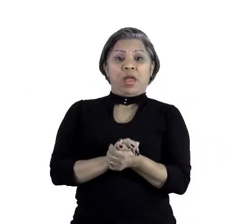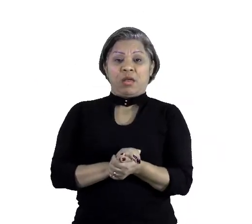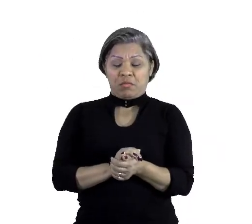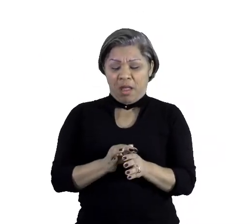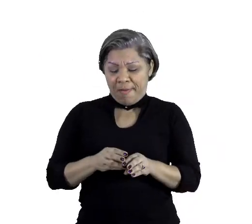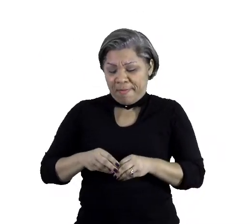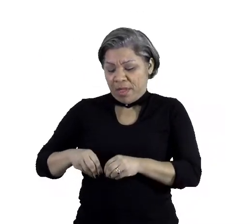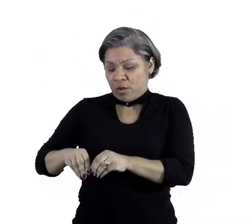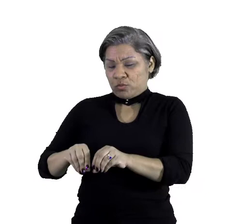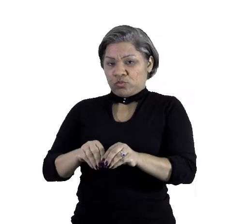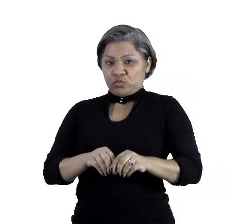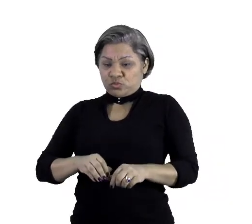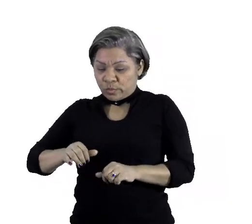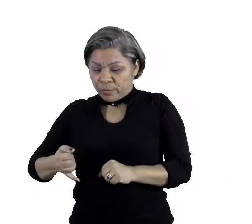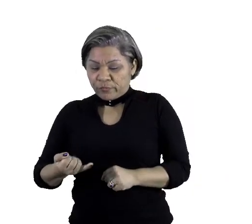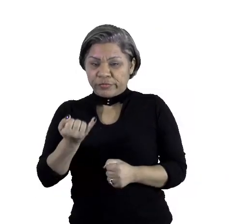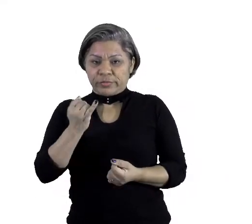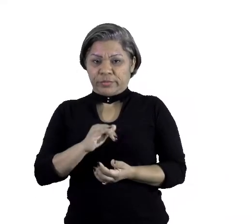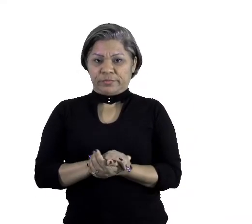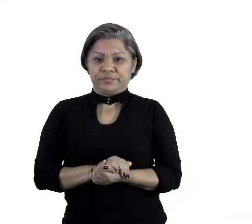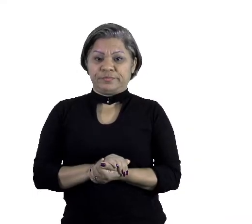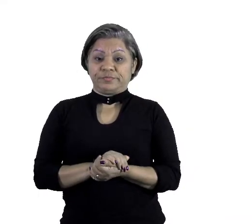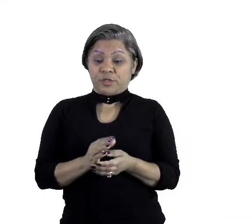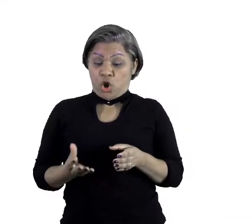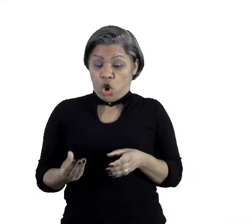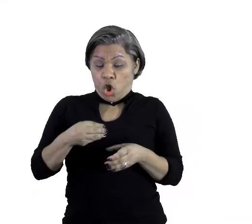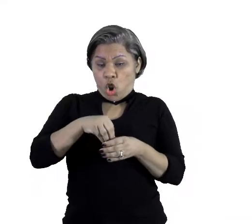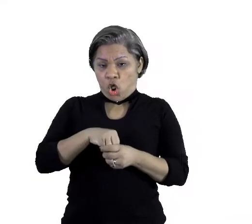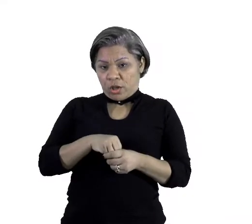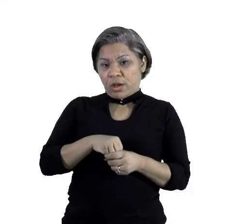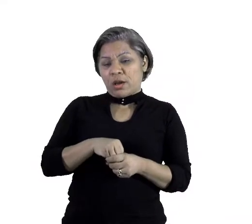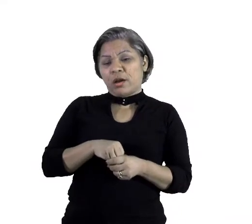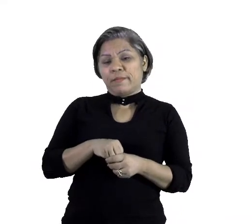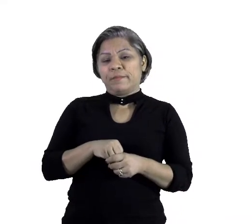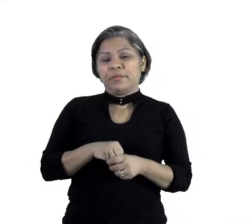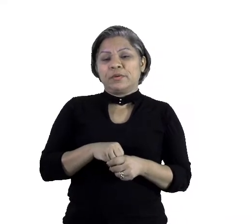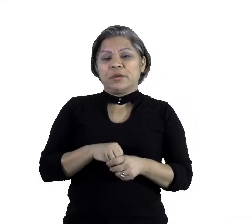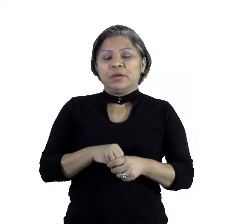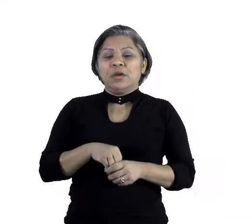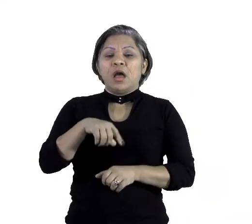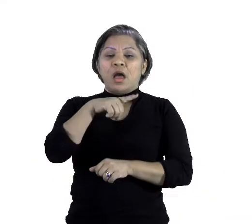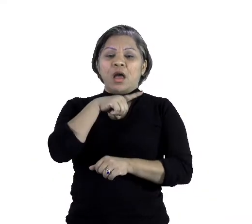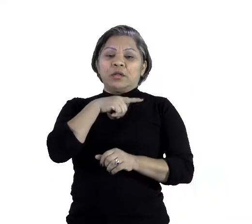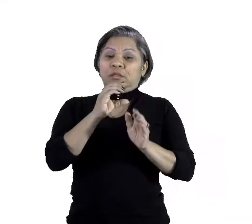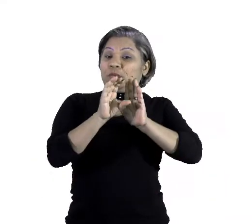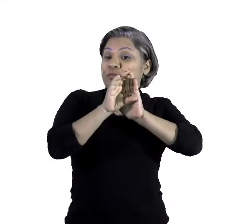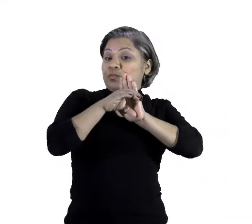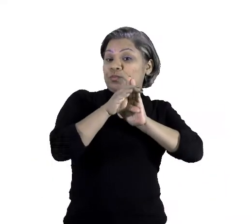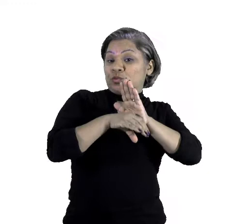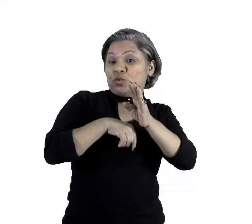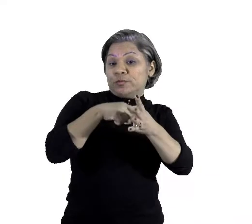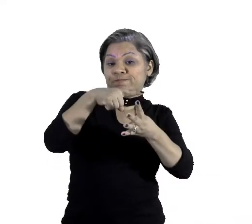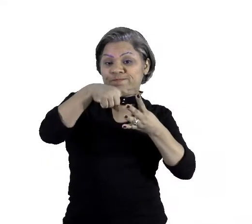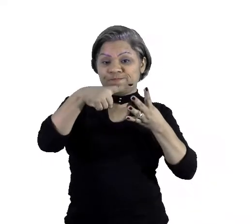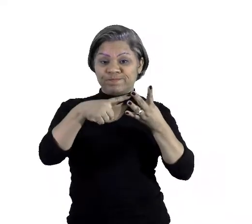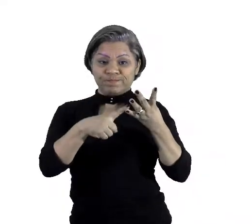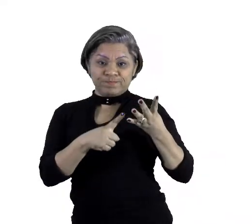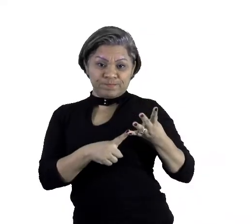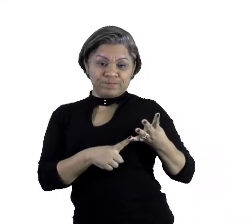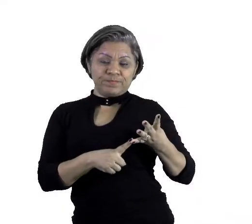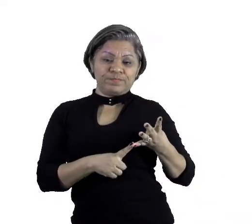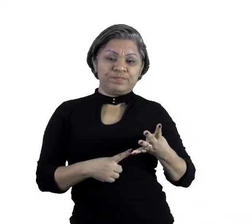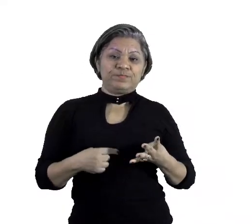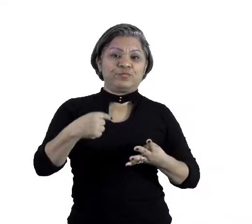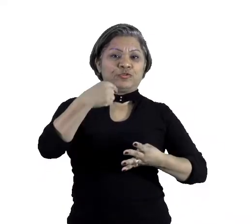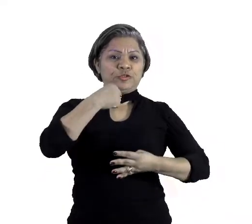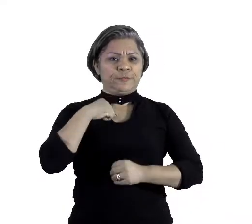nós colocamos na tela 4 conceitos básicos que vocês precisam conhecer. Eu, você e o